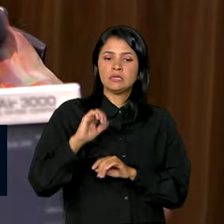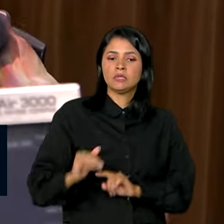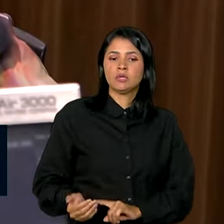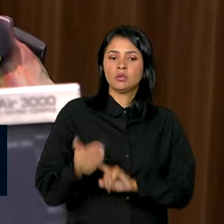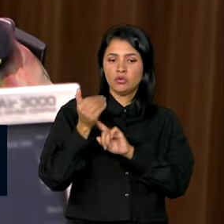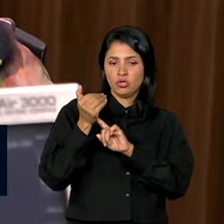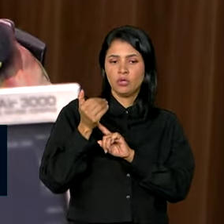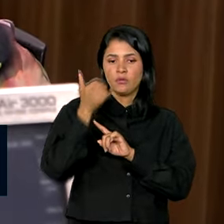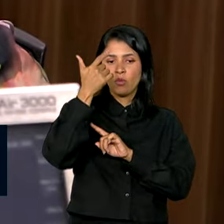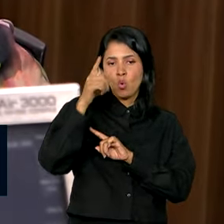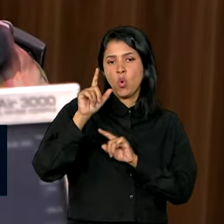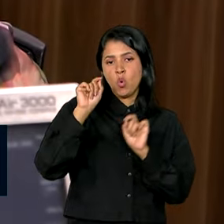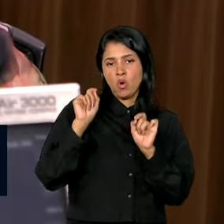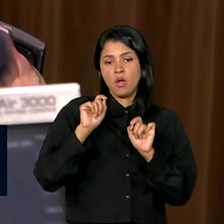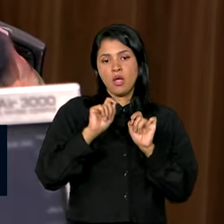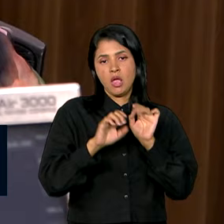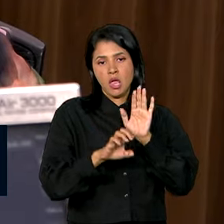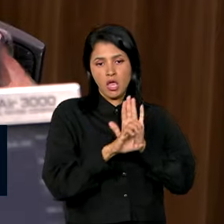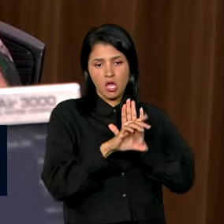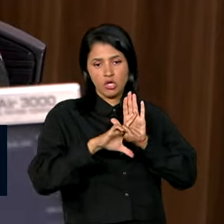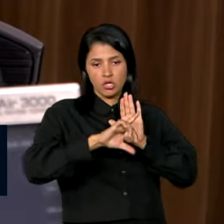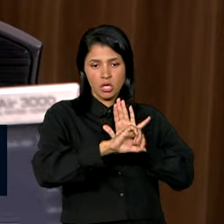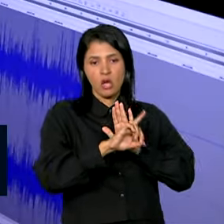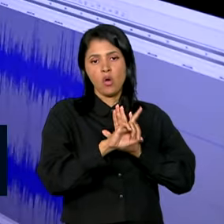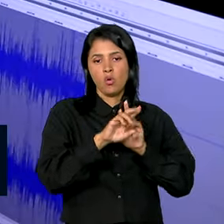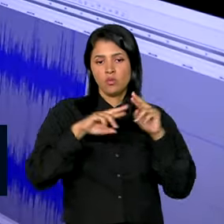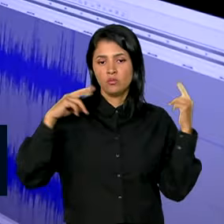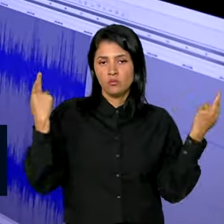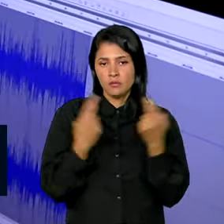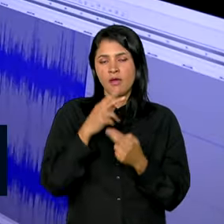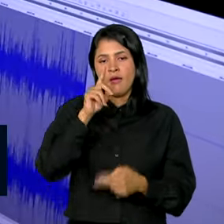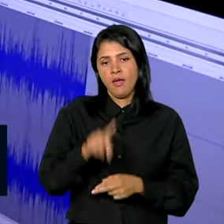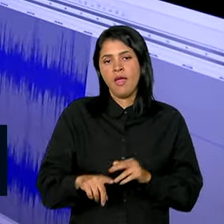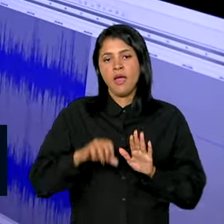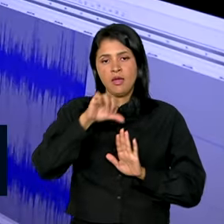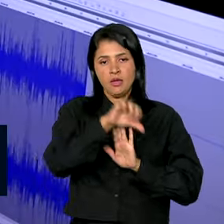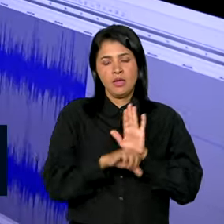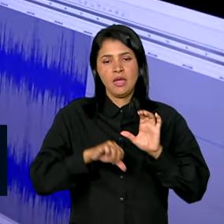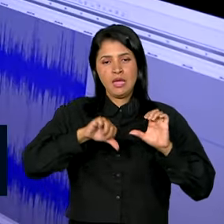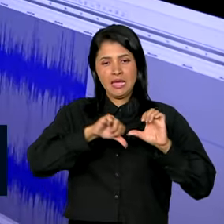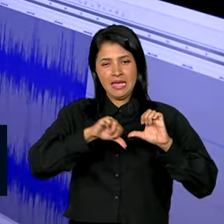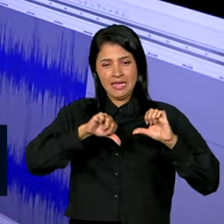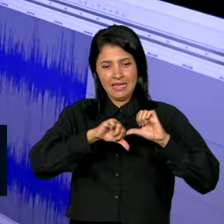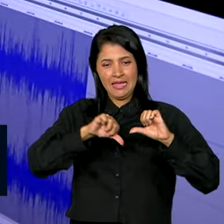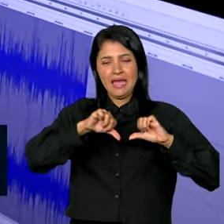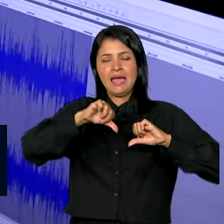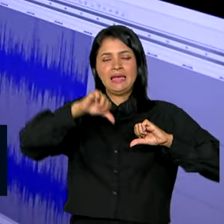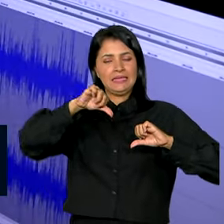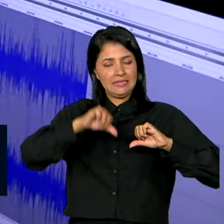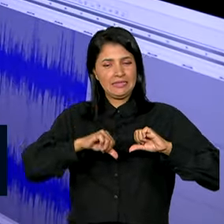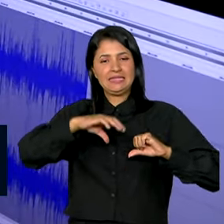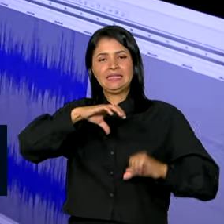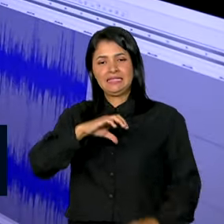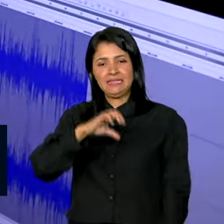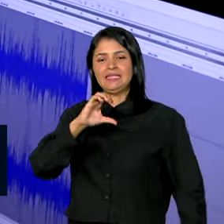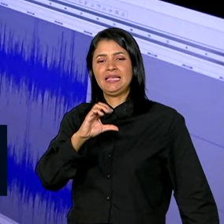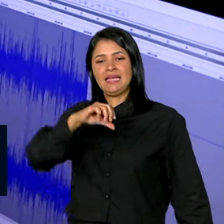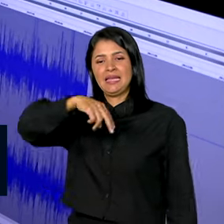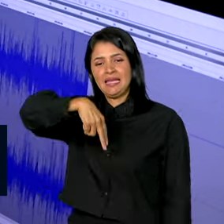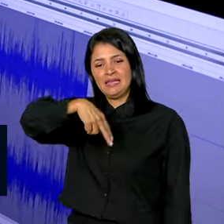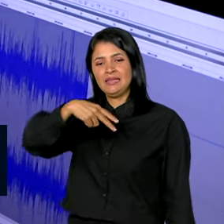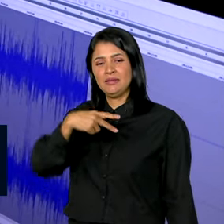parte dos editais, do edital universal, é CNPq, não é? Porque o fundo a gente passa por CNPq, porque